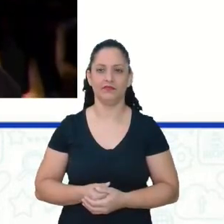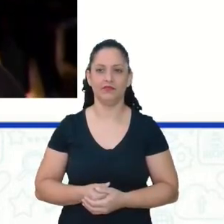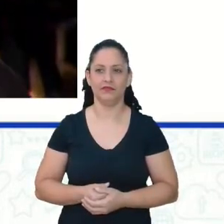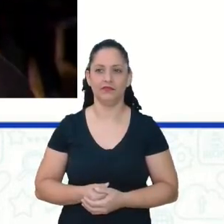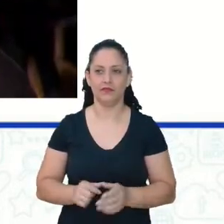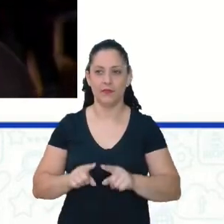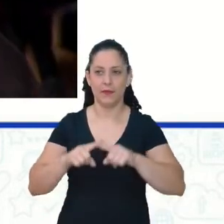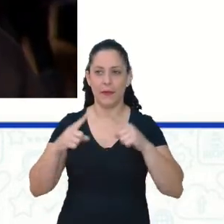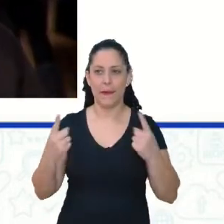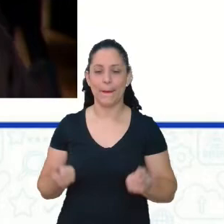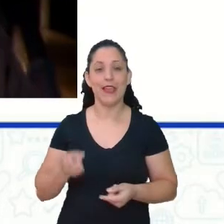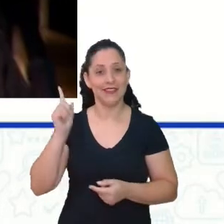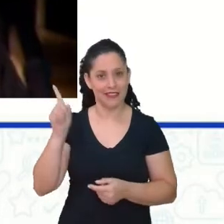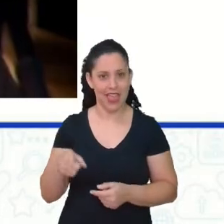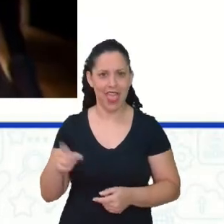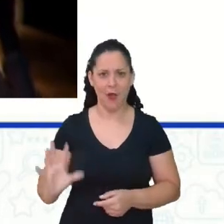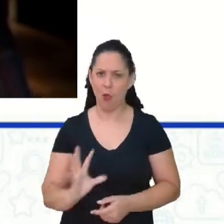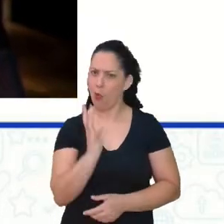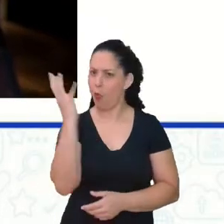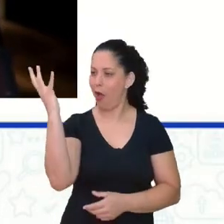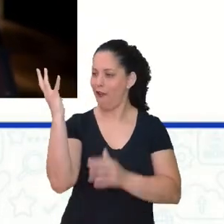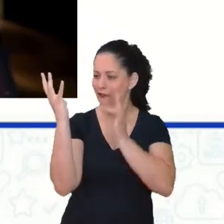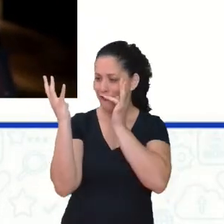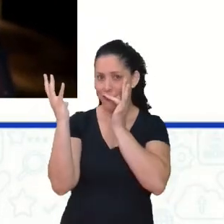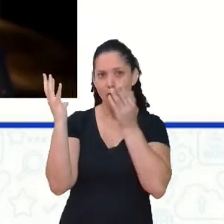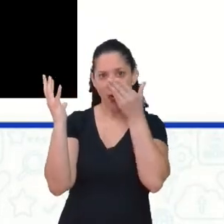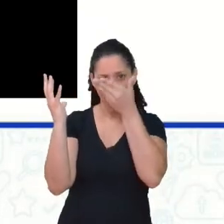Mas é realmente uma flor.